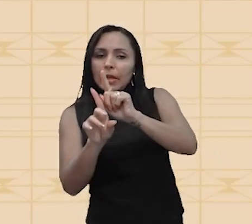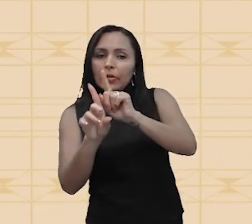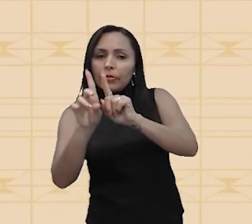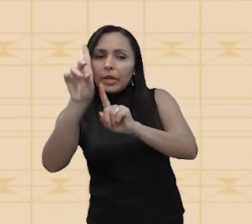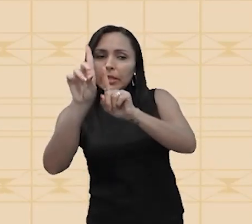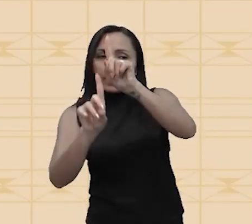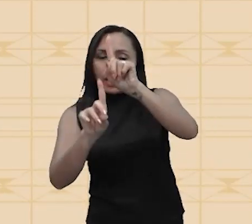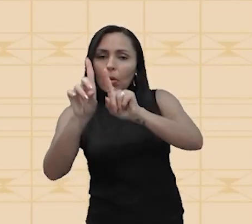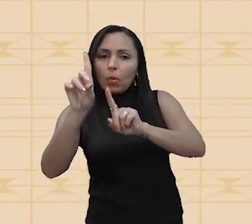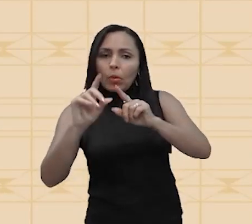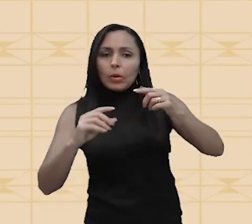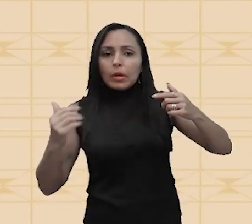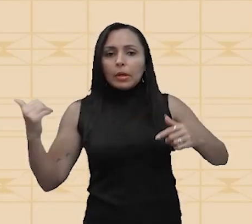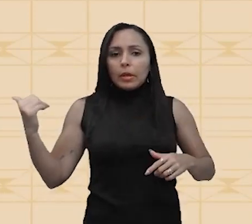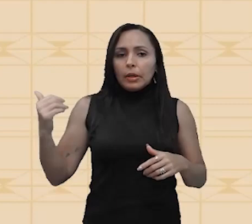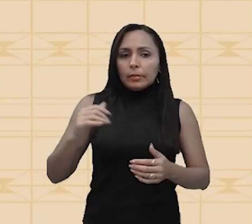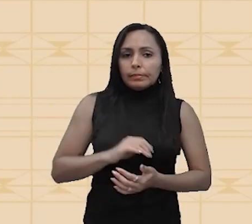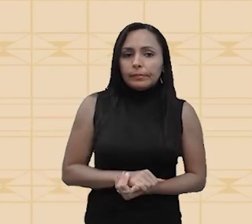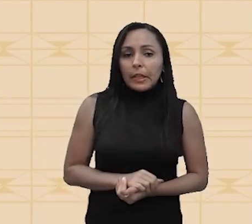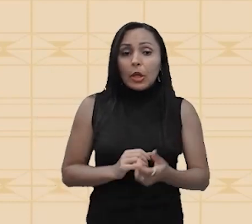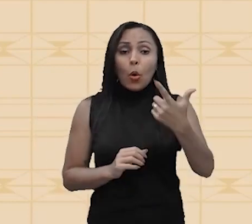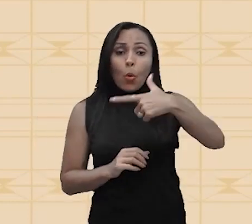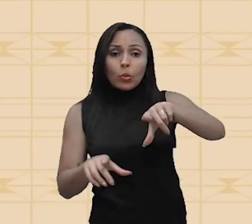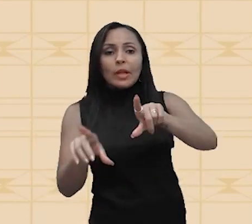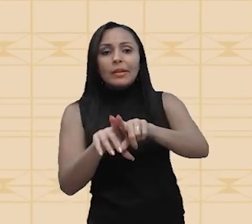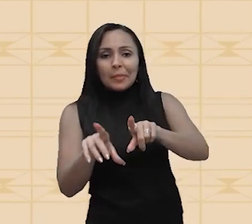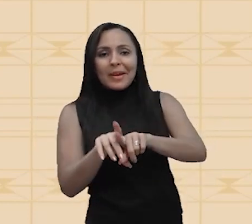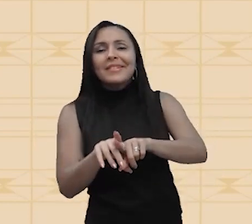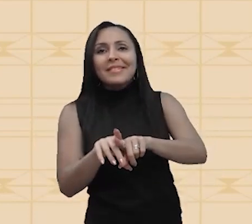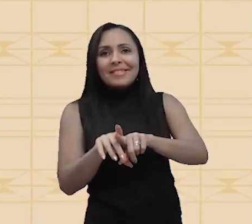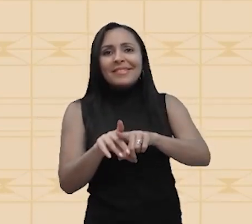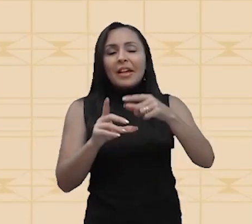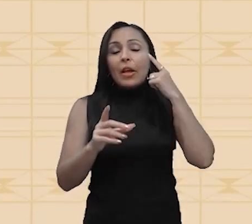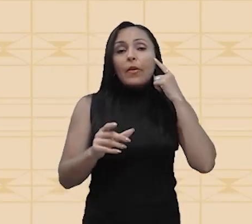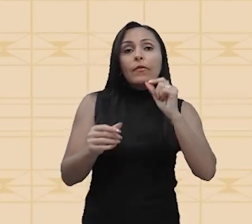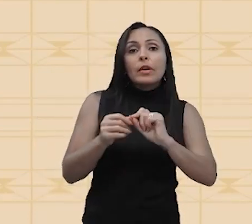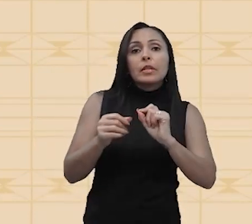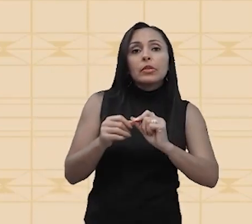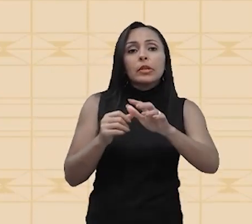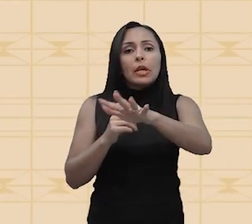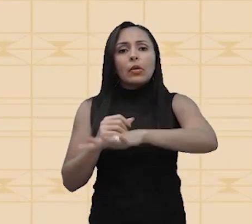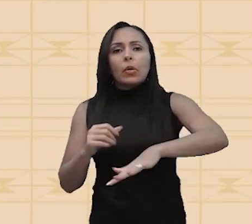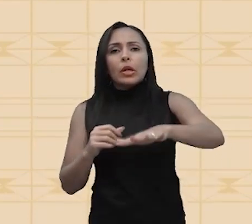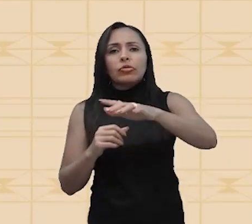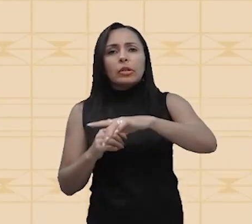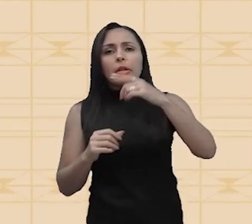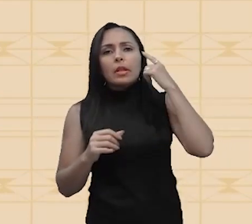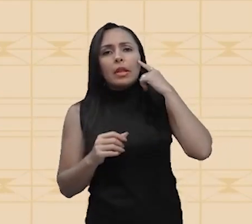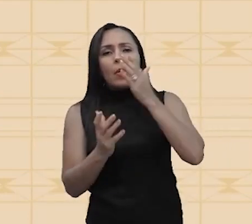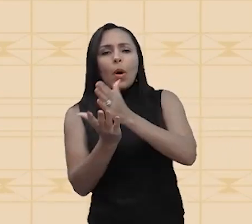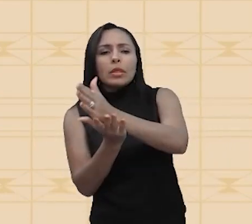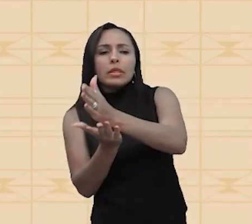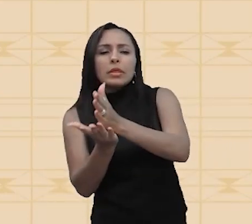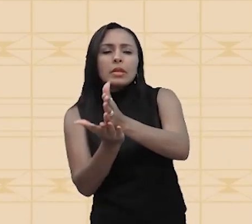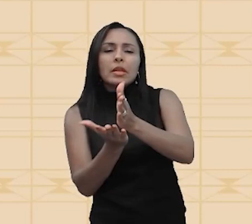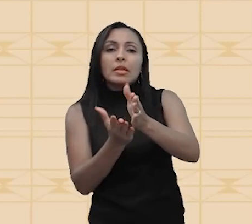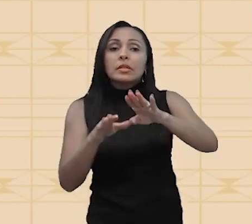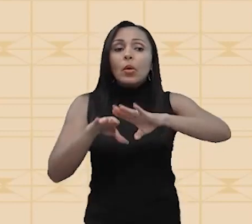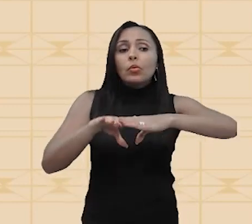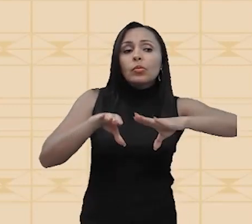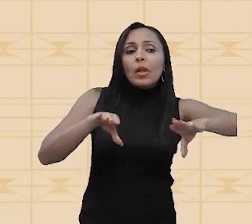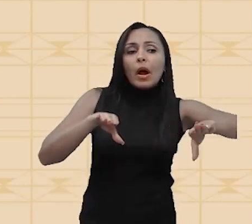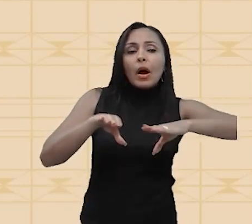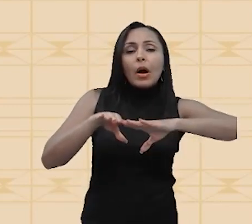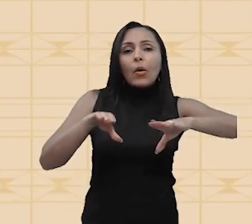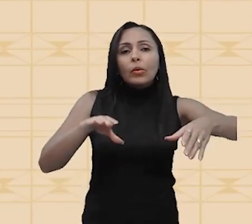uma outra placa polarizada também na vertical, fazendo com que agora a gente tenha uma direção da onda apenas no sentido.